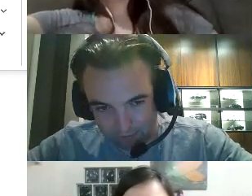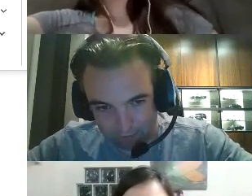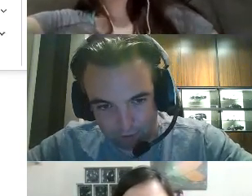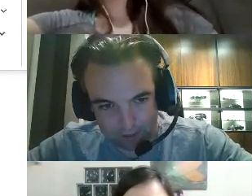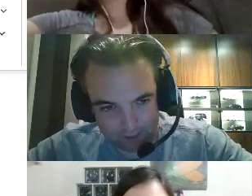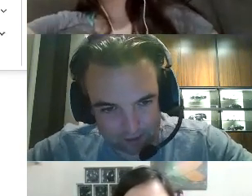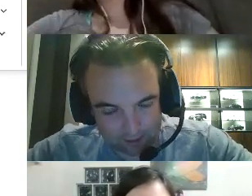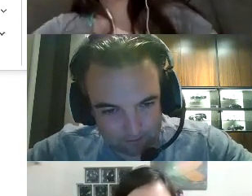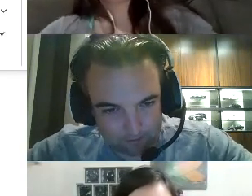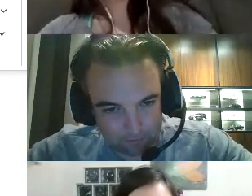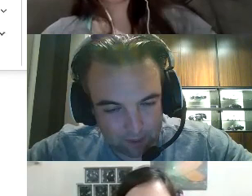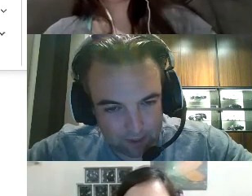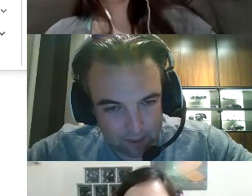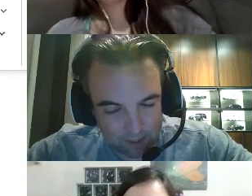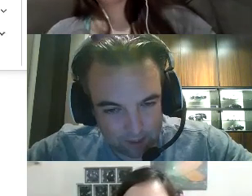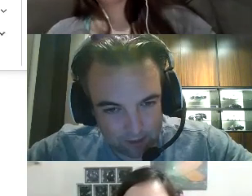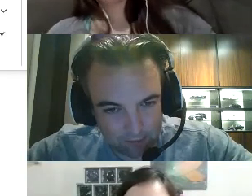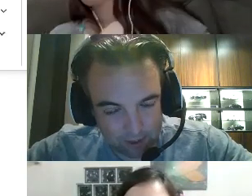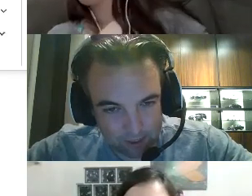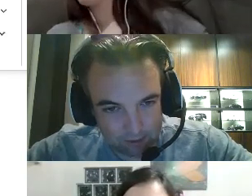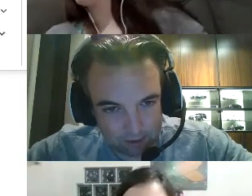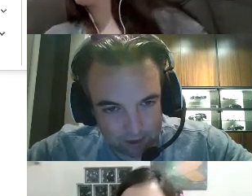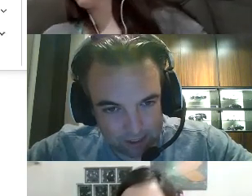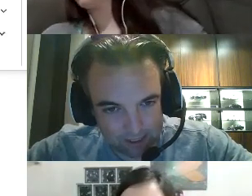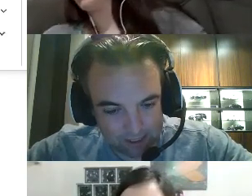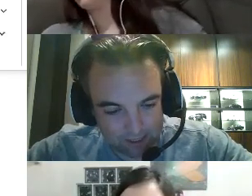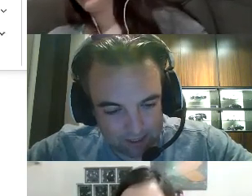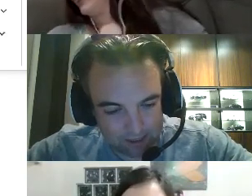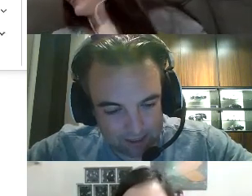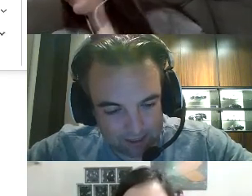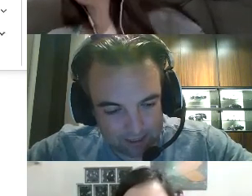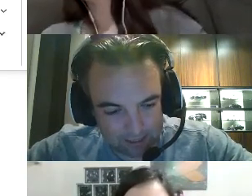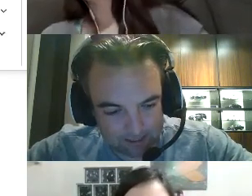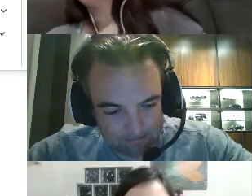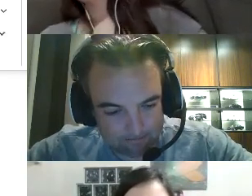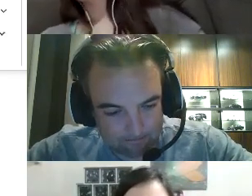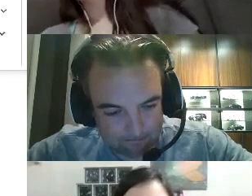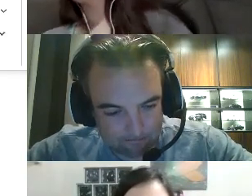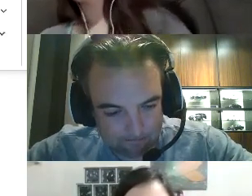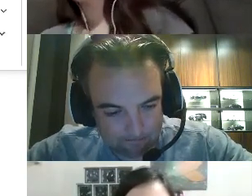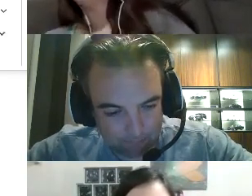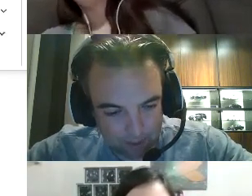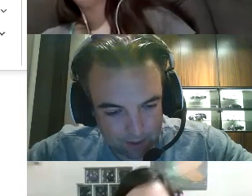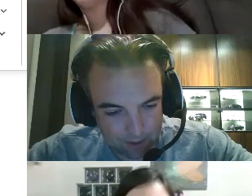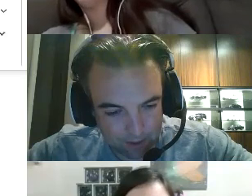coisa bem fora da casinha. Então eu queria só tentar